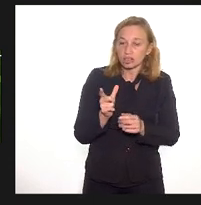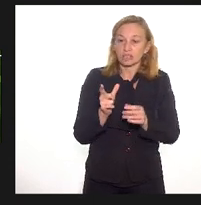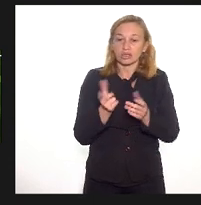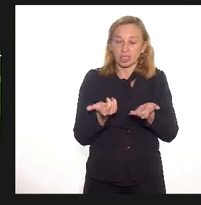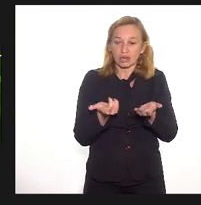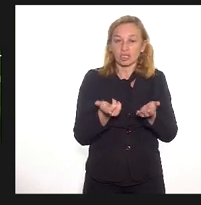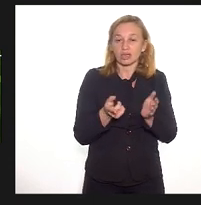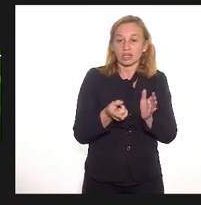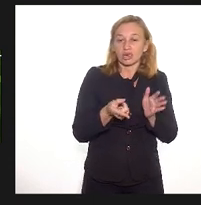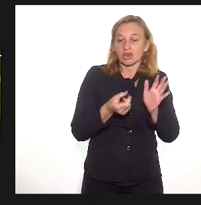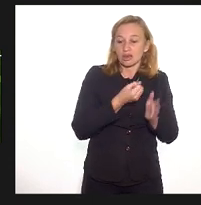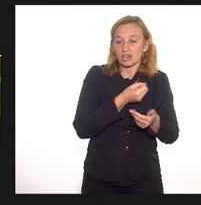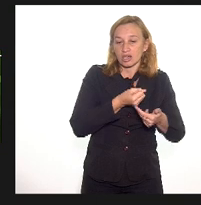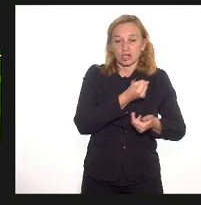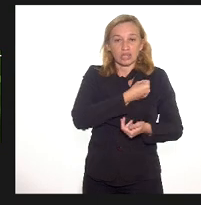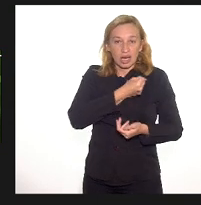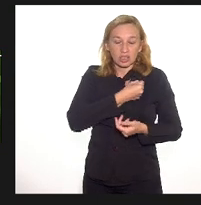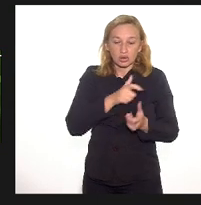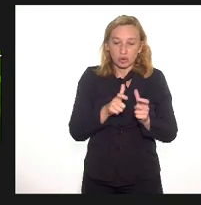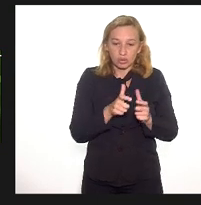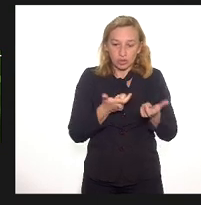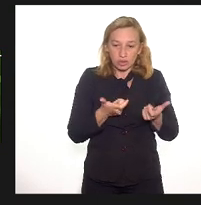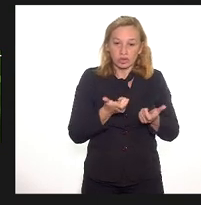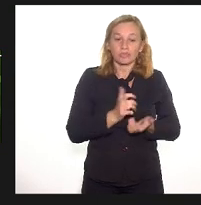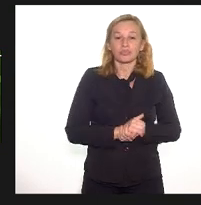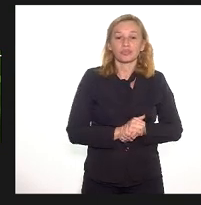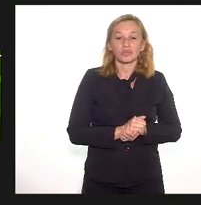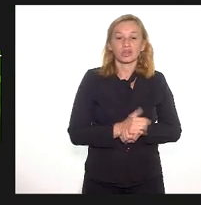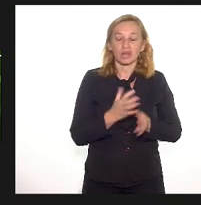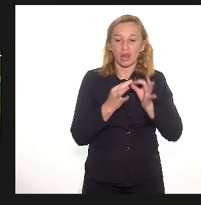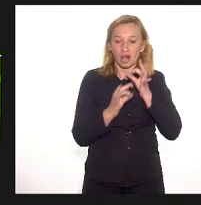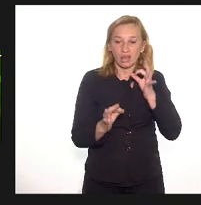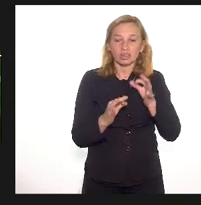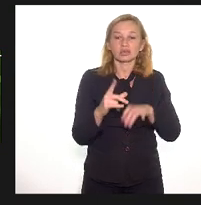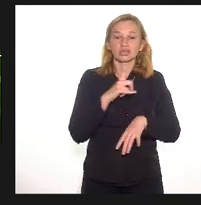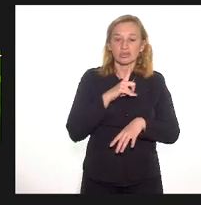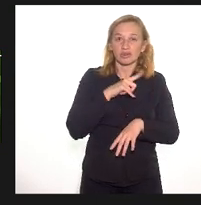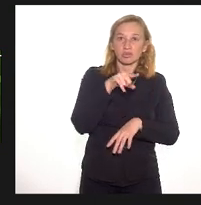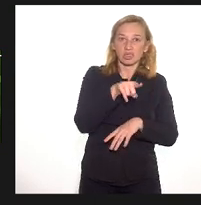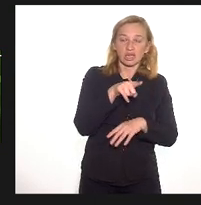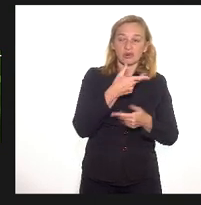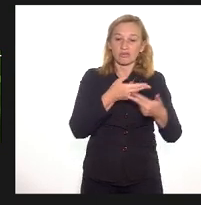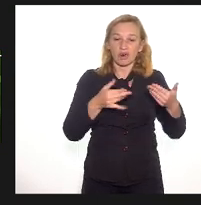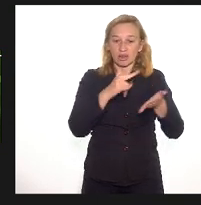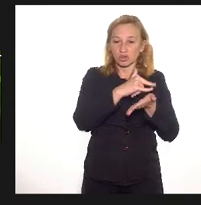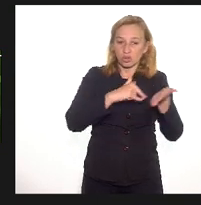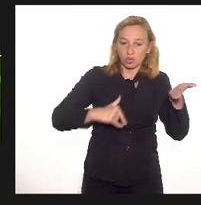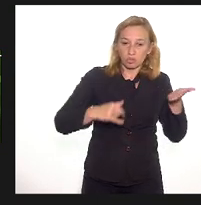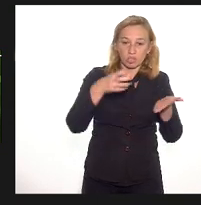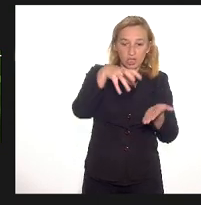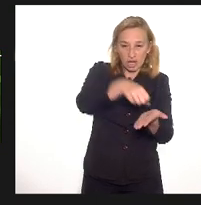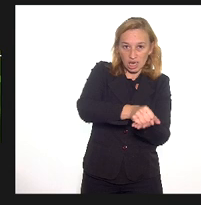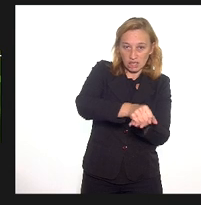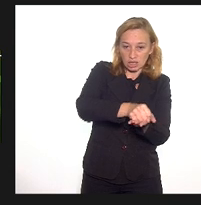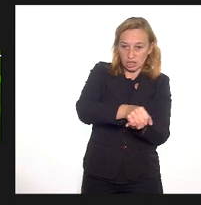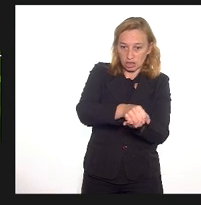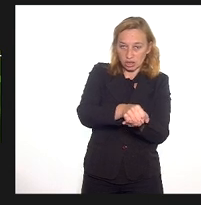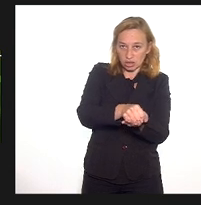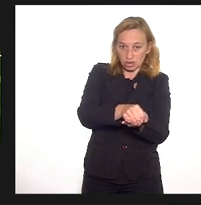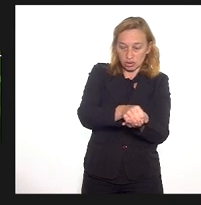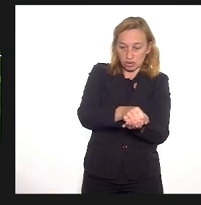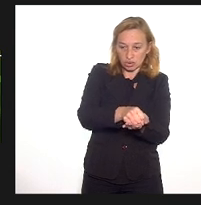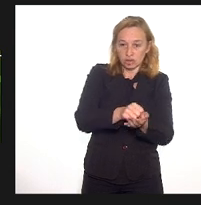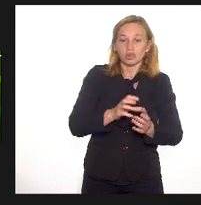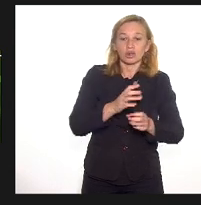dados. E, sem mais delongas, tivemos aí uma série de documentos e registros contábeis,